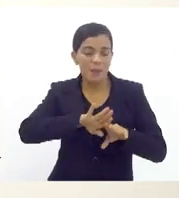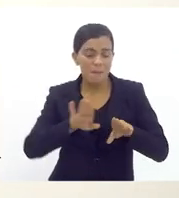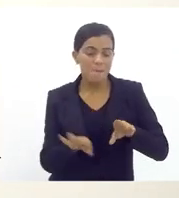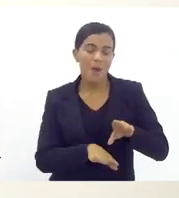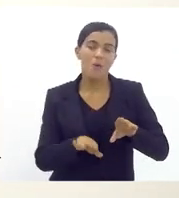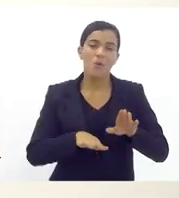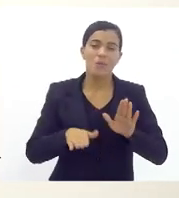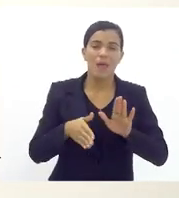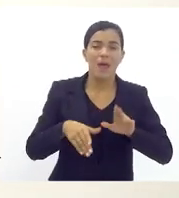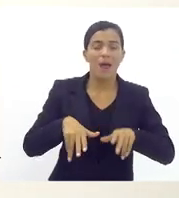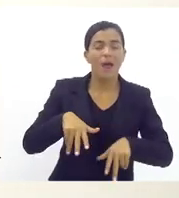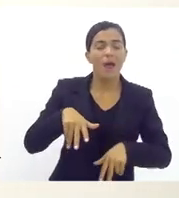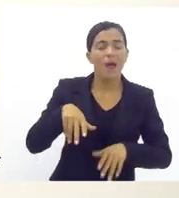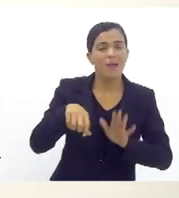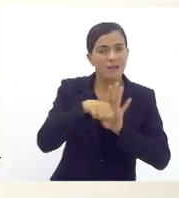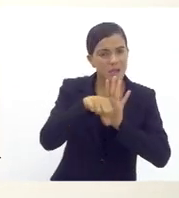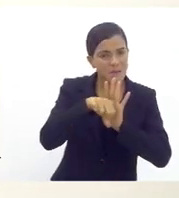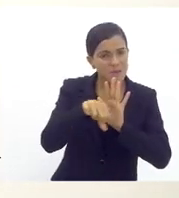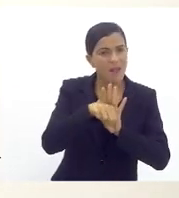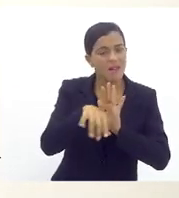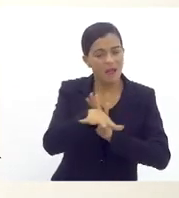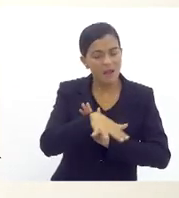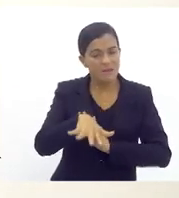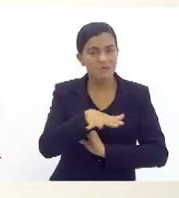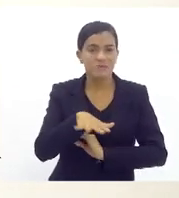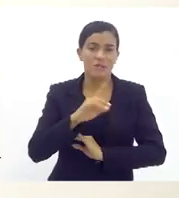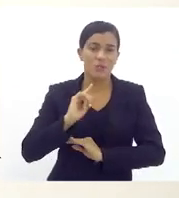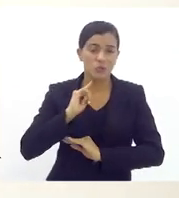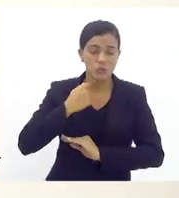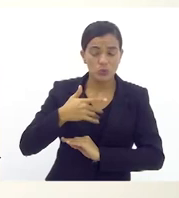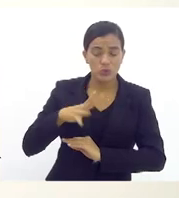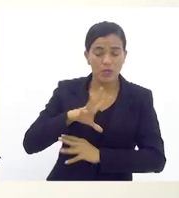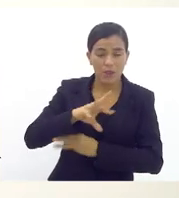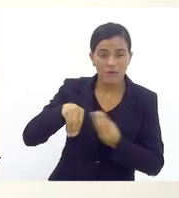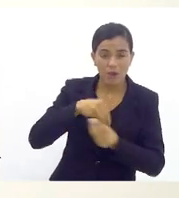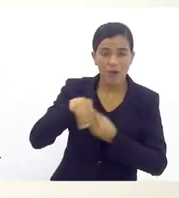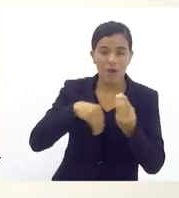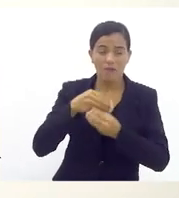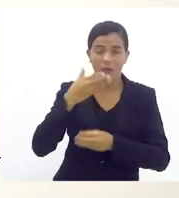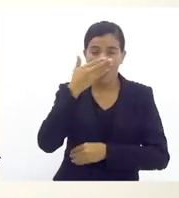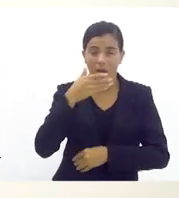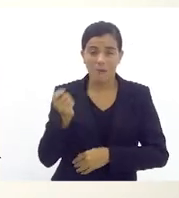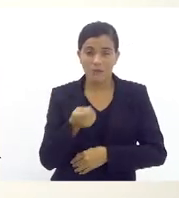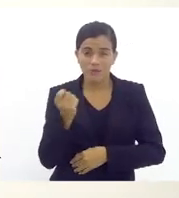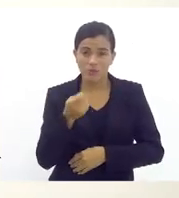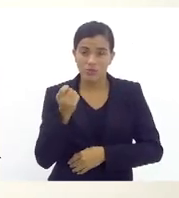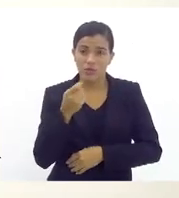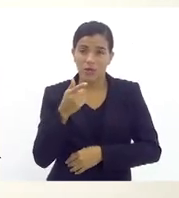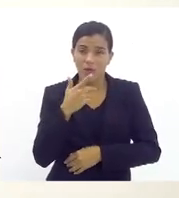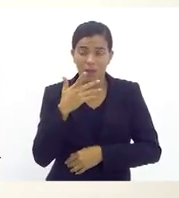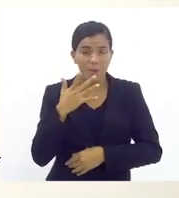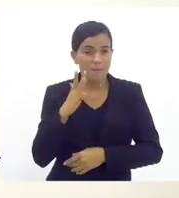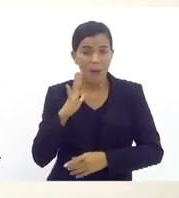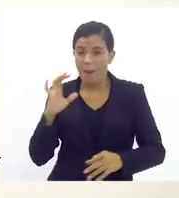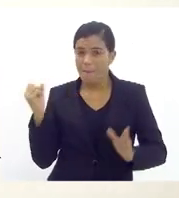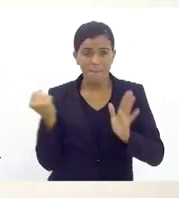criminalidade. A sujeira que existe na prostituição te joga com uma, te rotula como uma